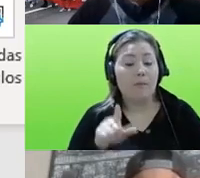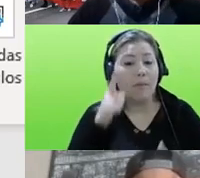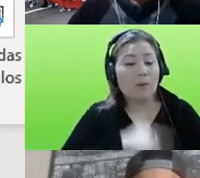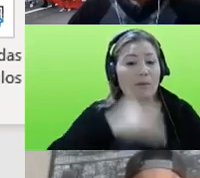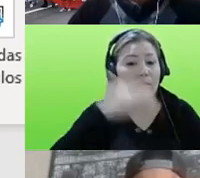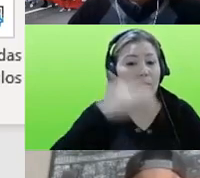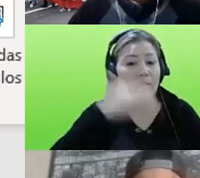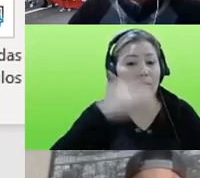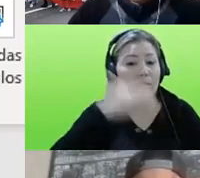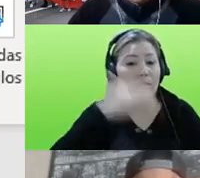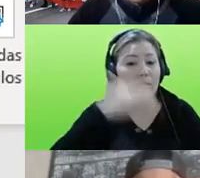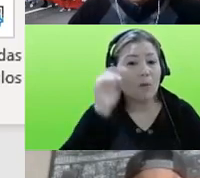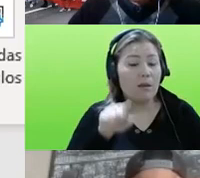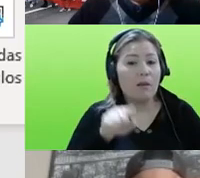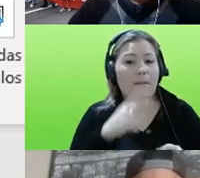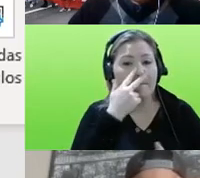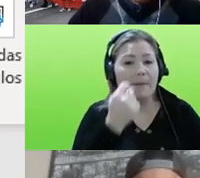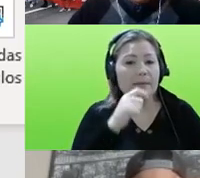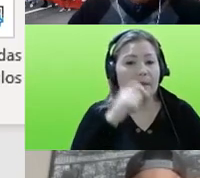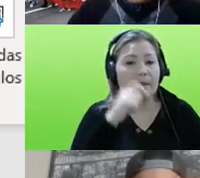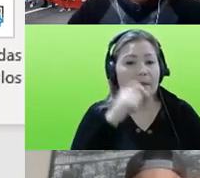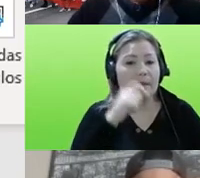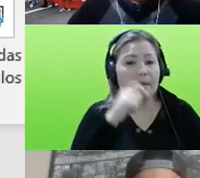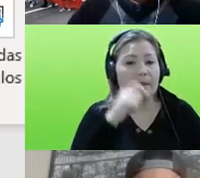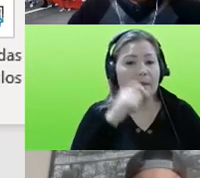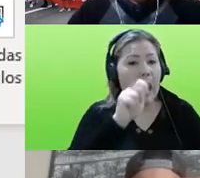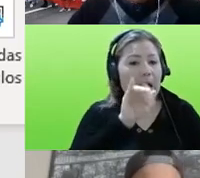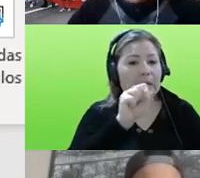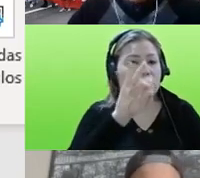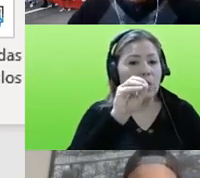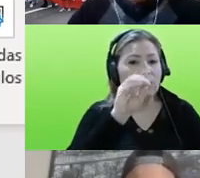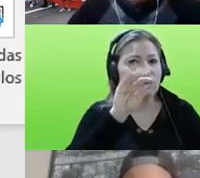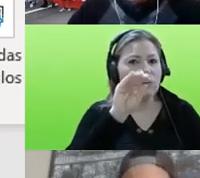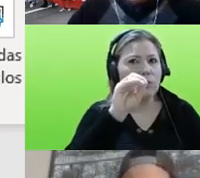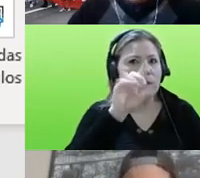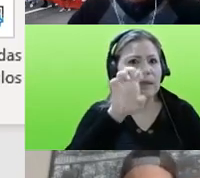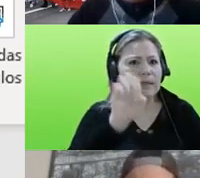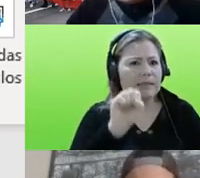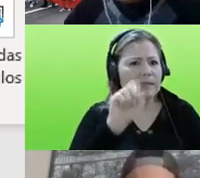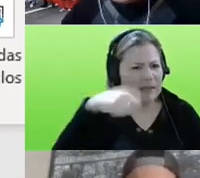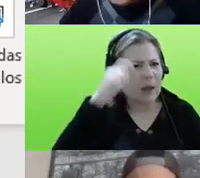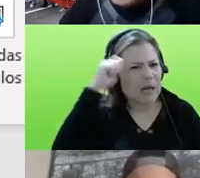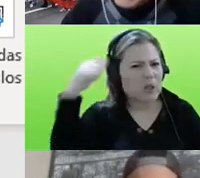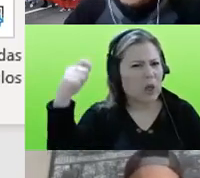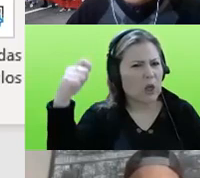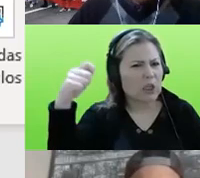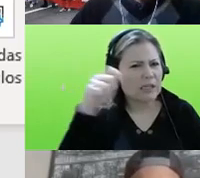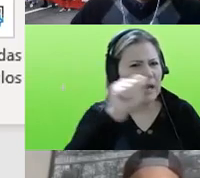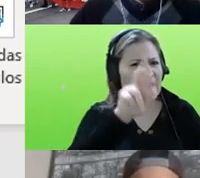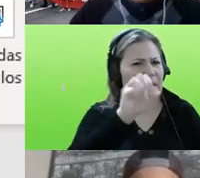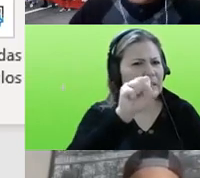Aristóteles, Teoria, Praxis, Poiesis. Immanuel